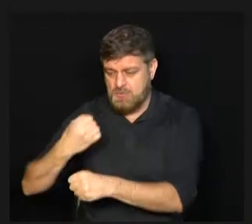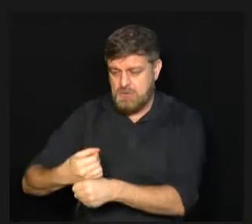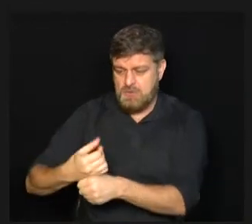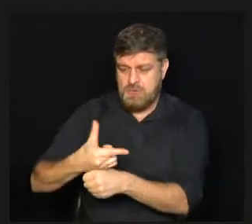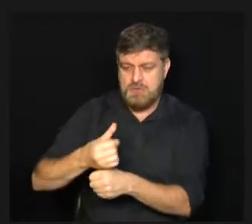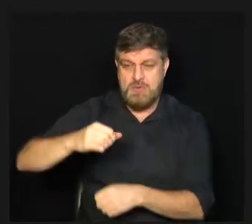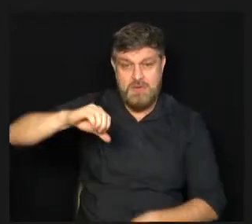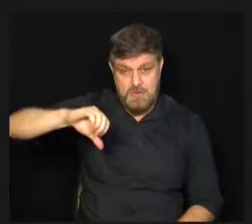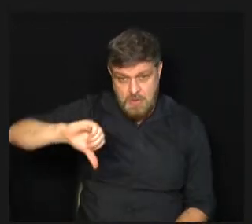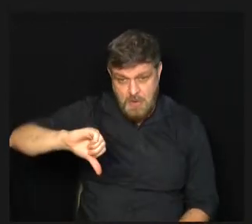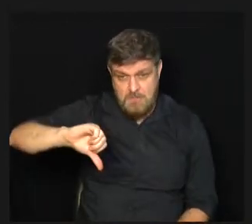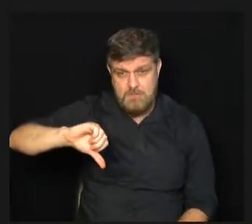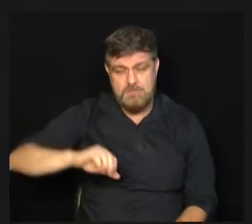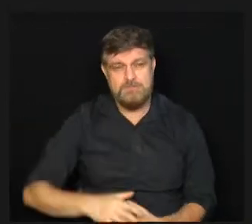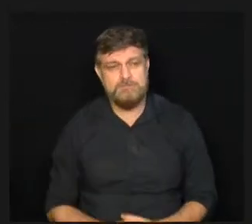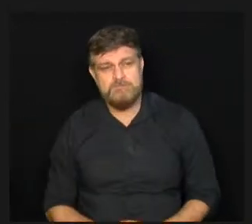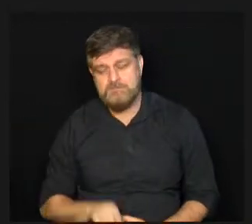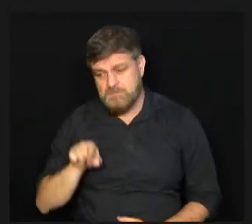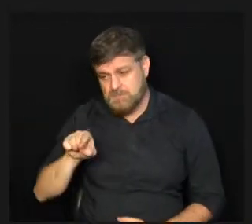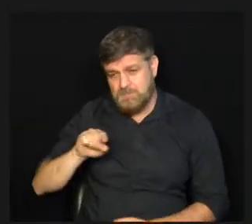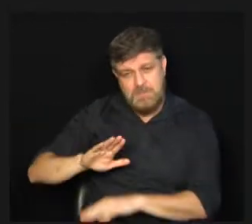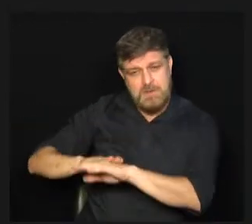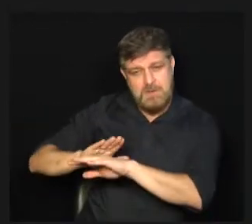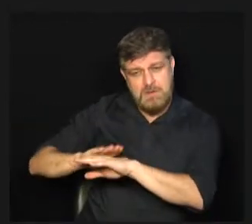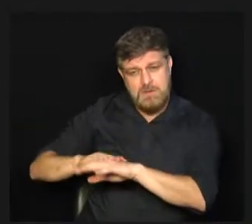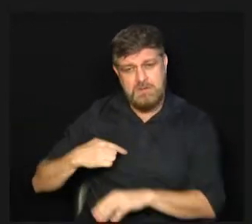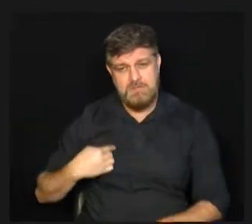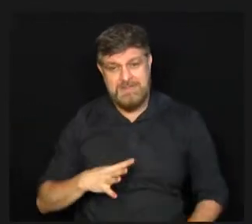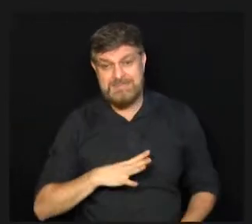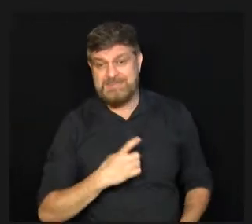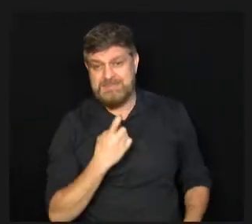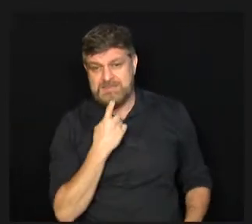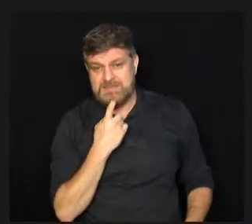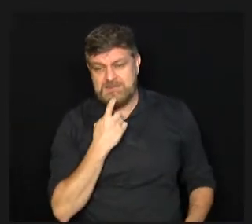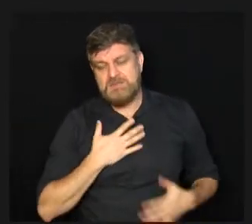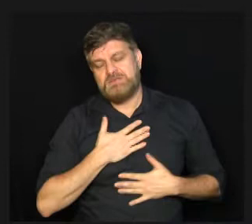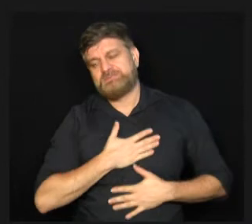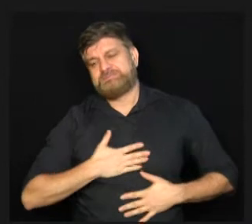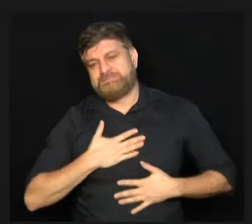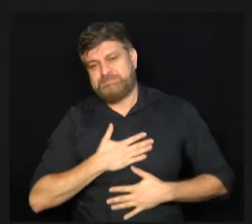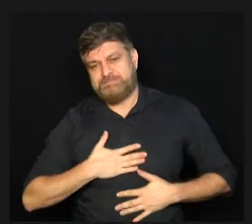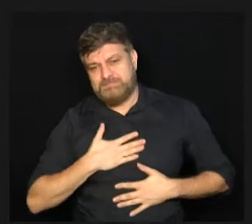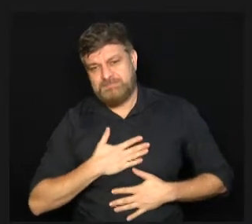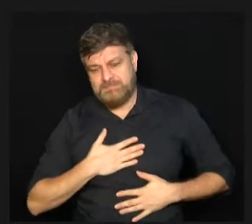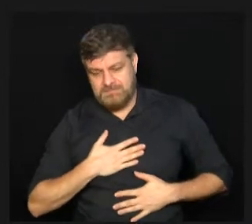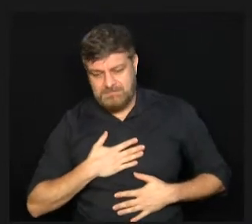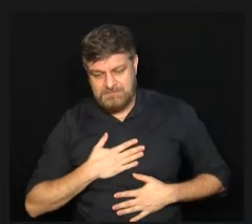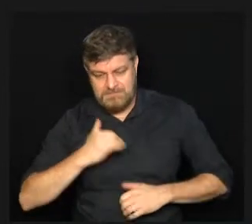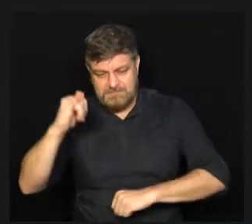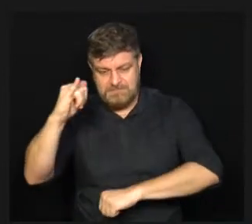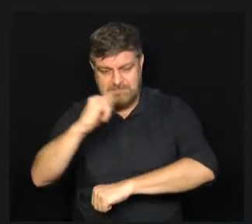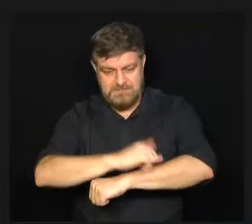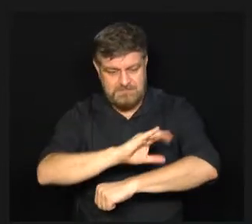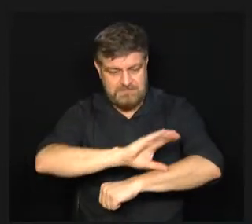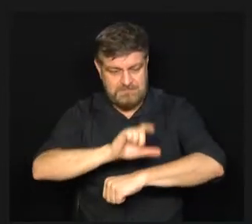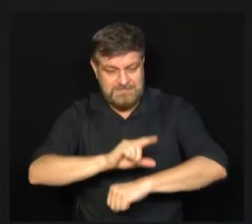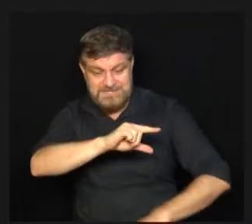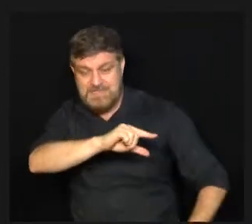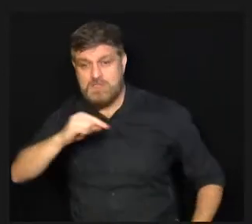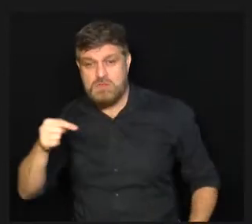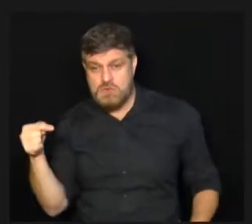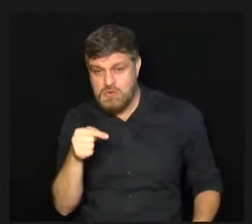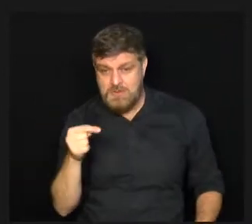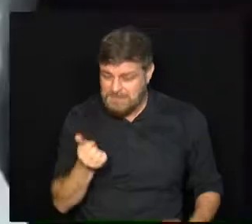aérea brasileira, que, para graça do município de Campinas, escolheu Viracopos como o seu hub,